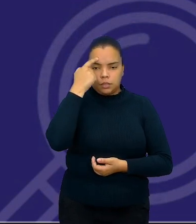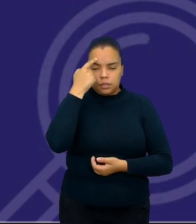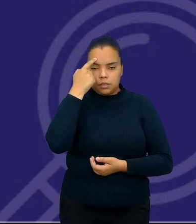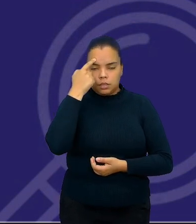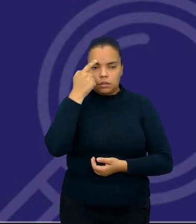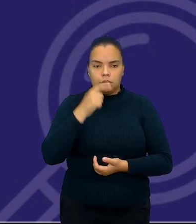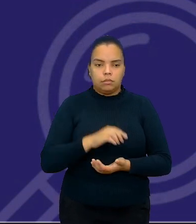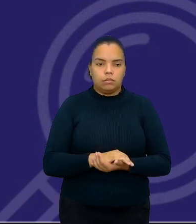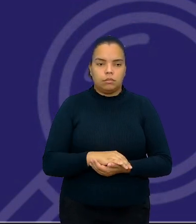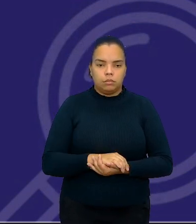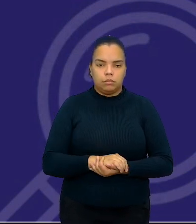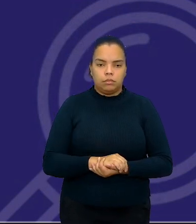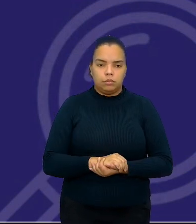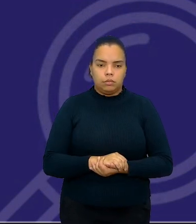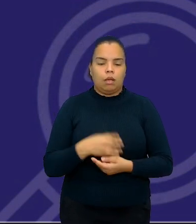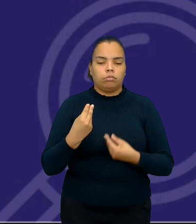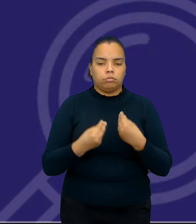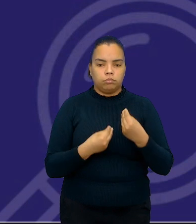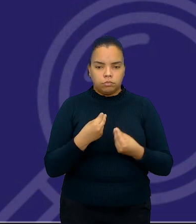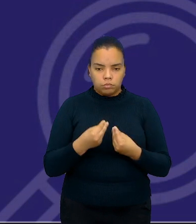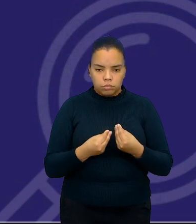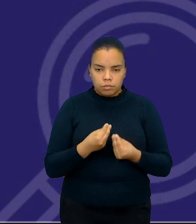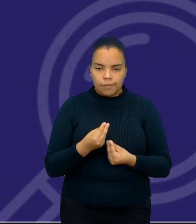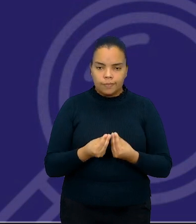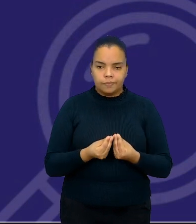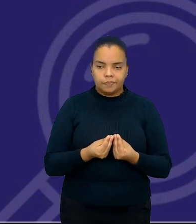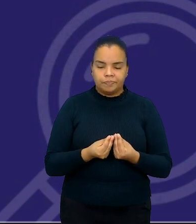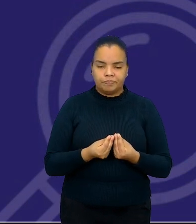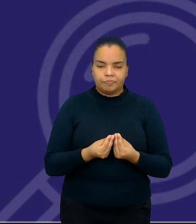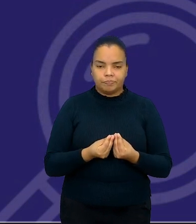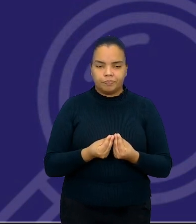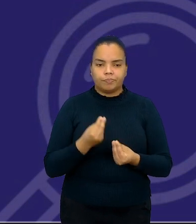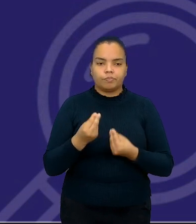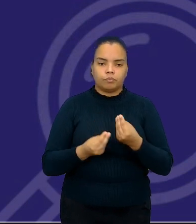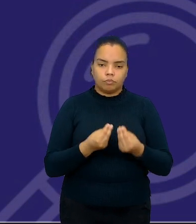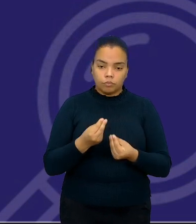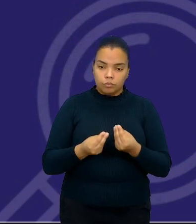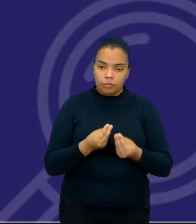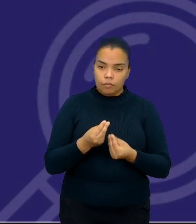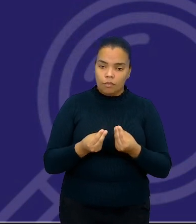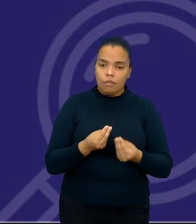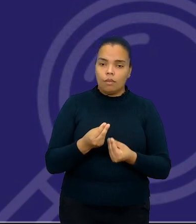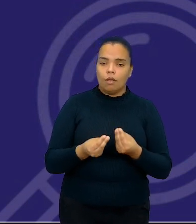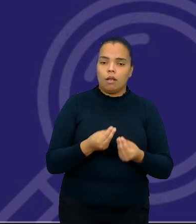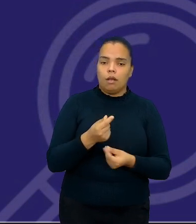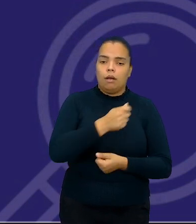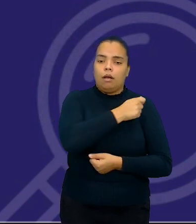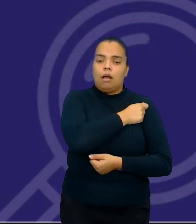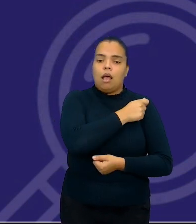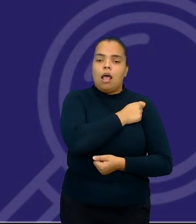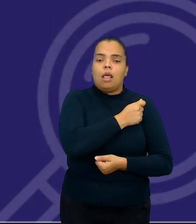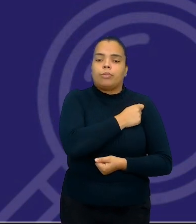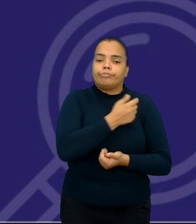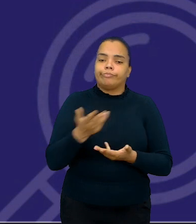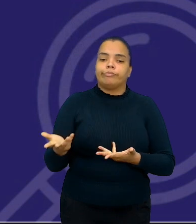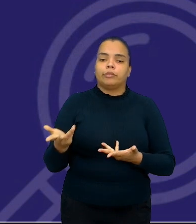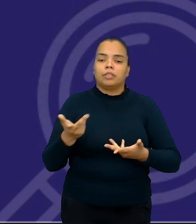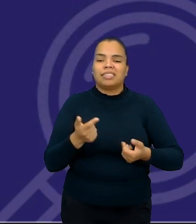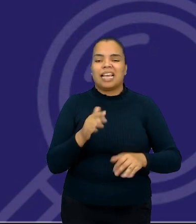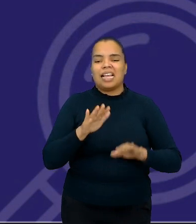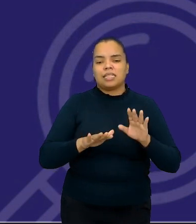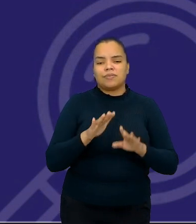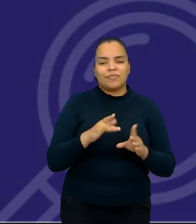possibilidade de os estudantes trazerem poucos materiais, né, ou não terem encontrado